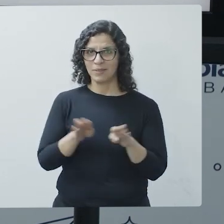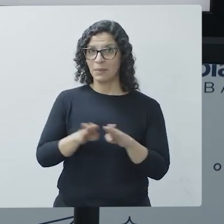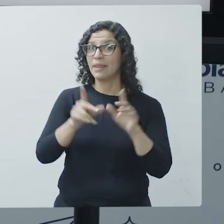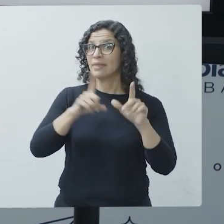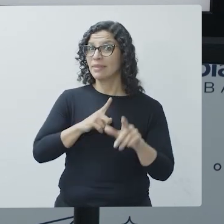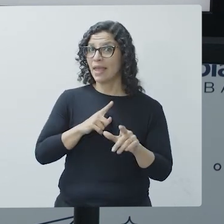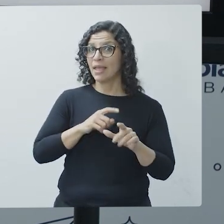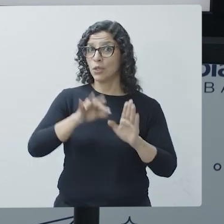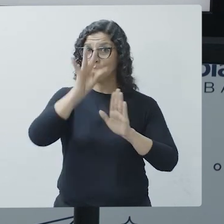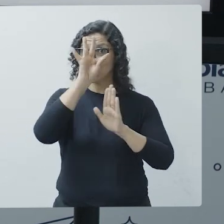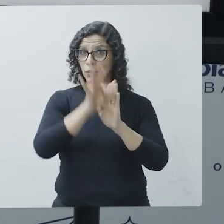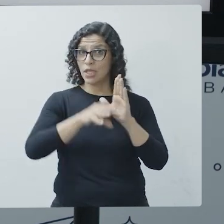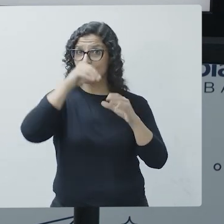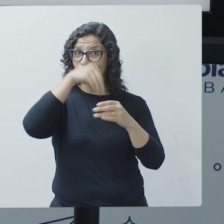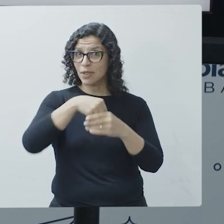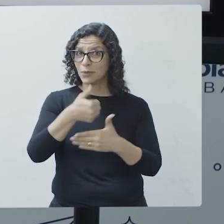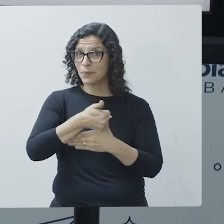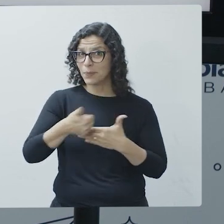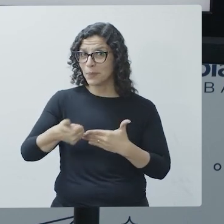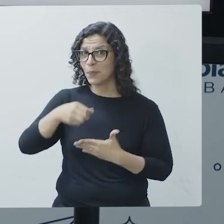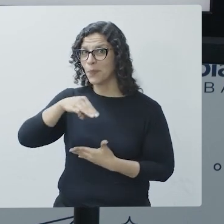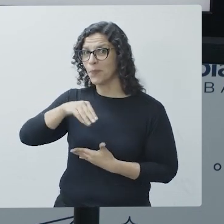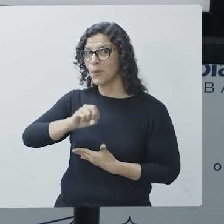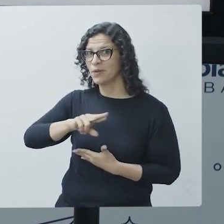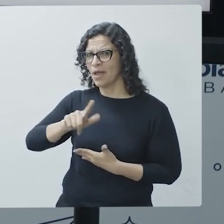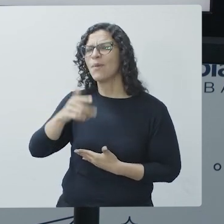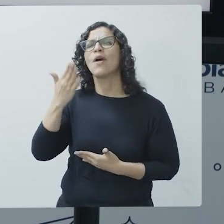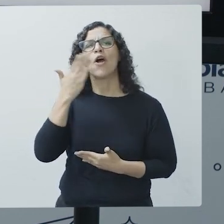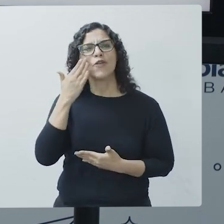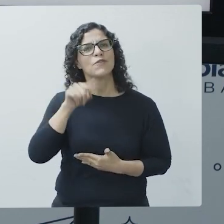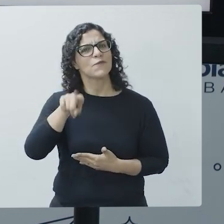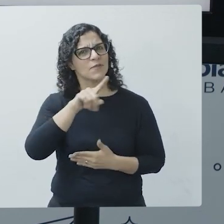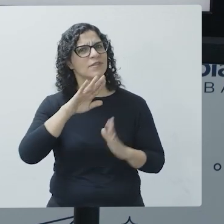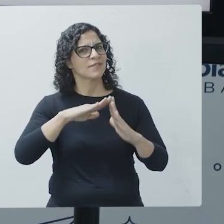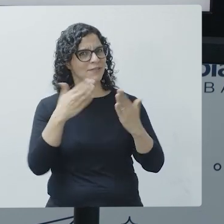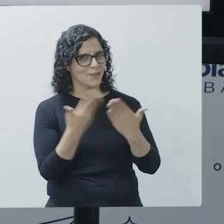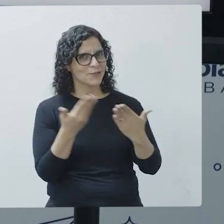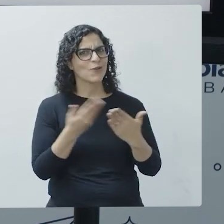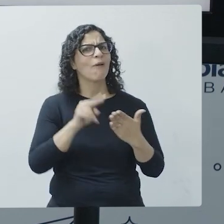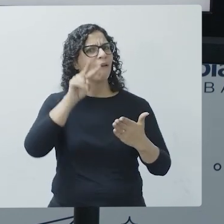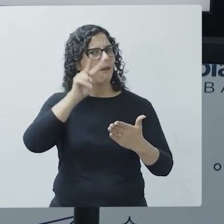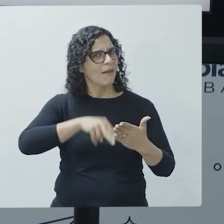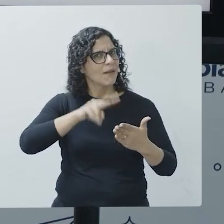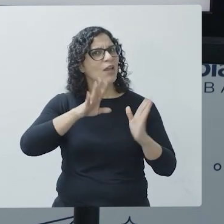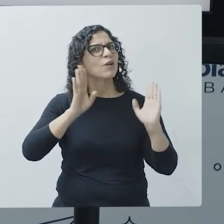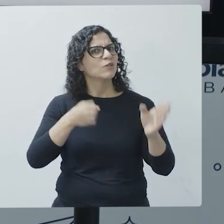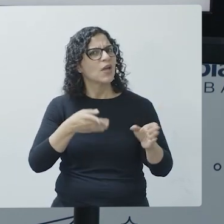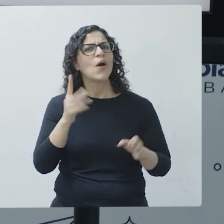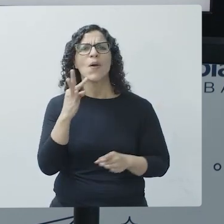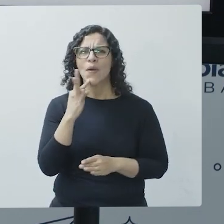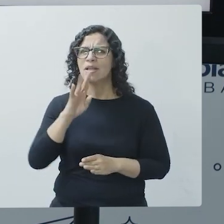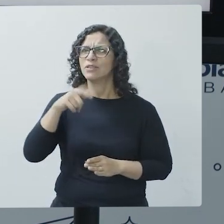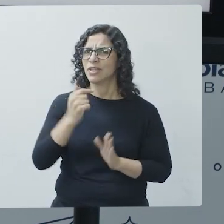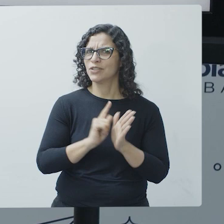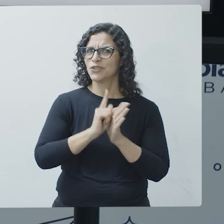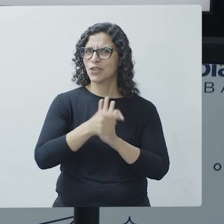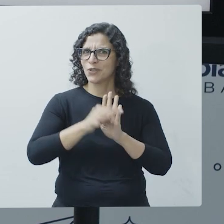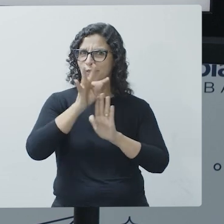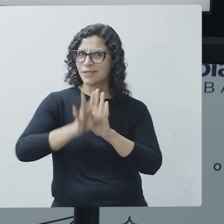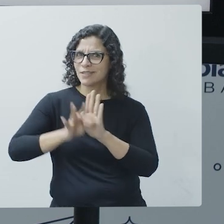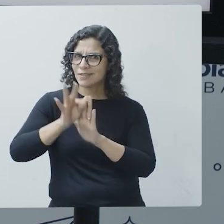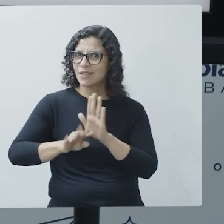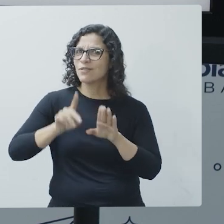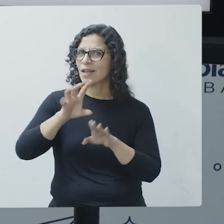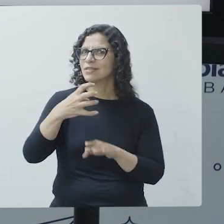também transmitem moral? Eu sei que vocês passaram, em algum momento aí da vida escolar de vocês, vocês passaram por alguns textos